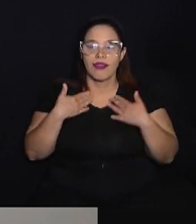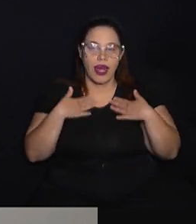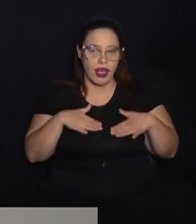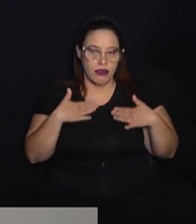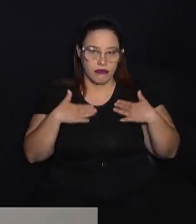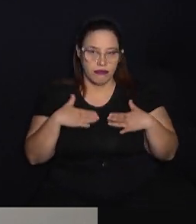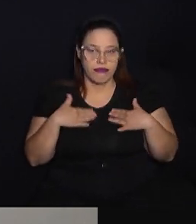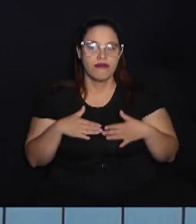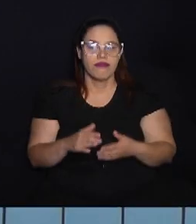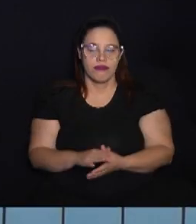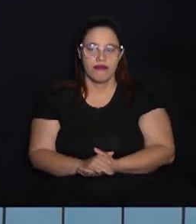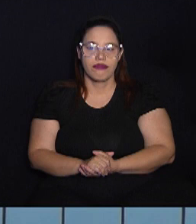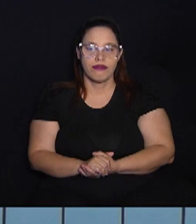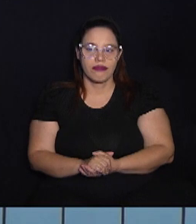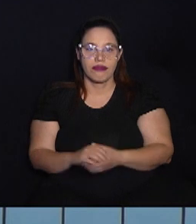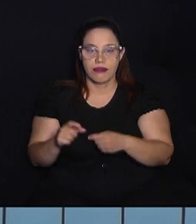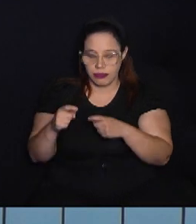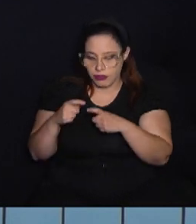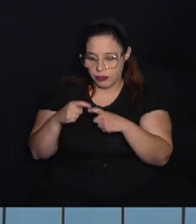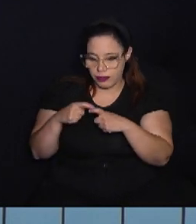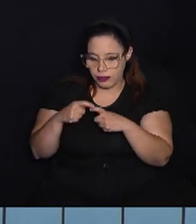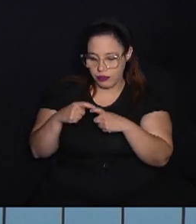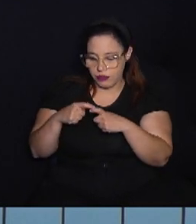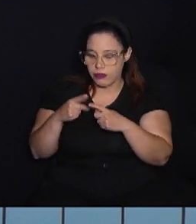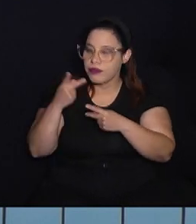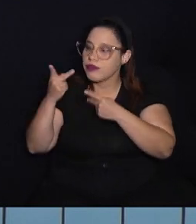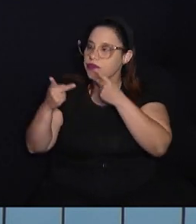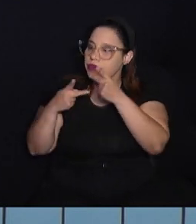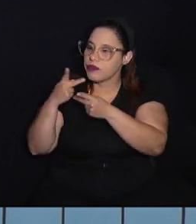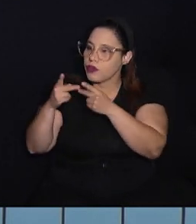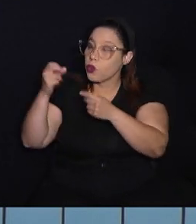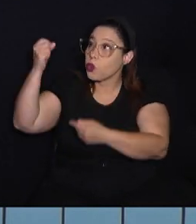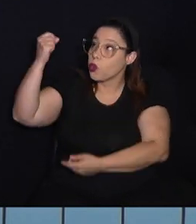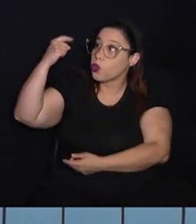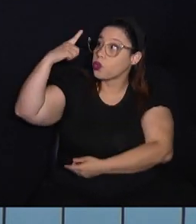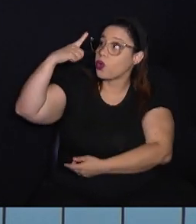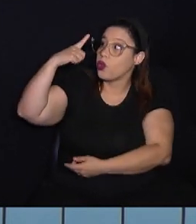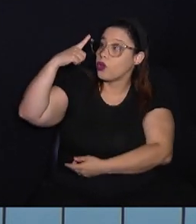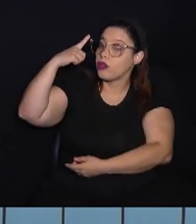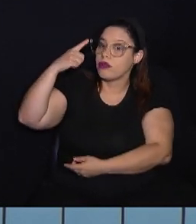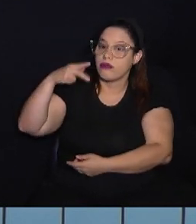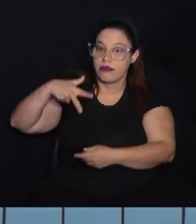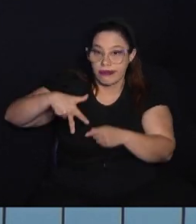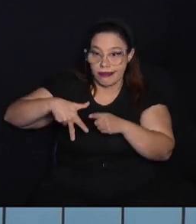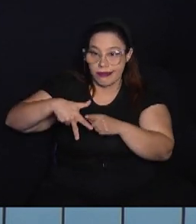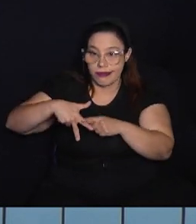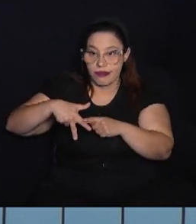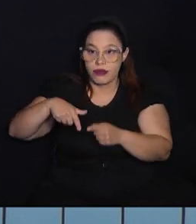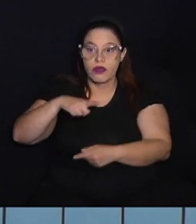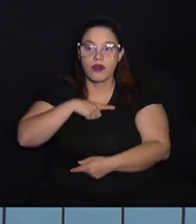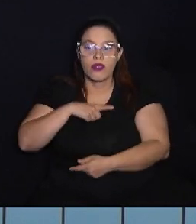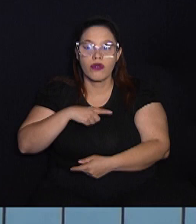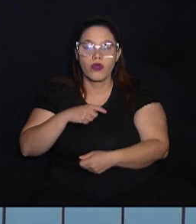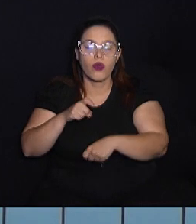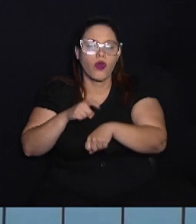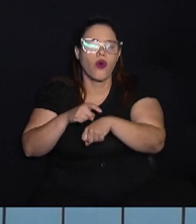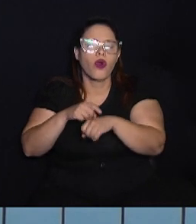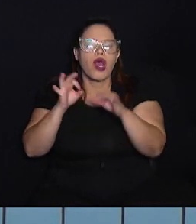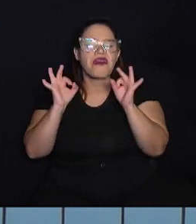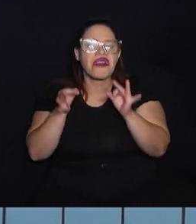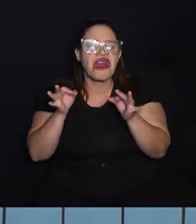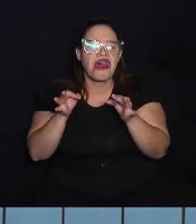tratar. Doutora, você falou sobre essa questão do sol. Para o paciente que tem o vitiligo, qual que é o horário